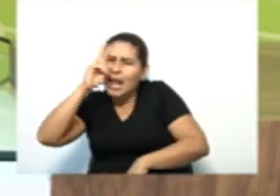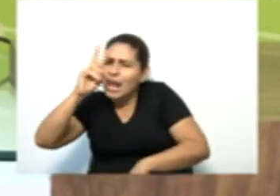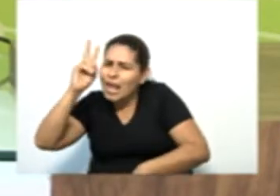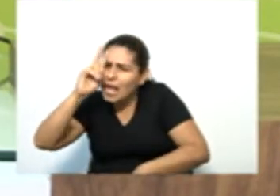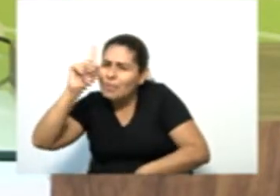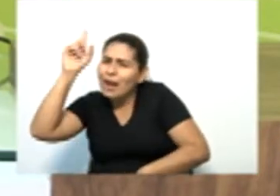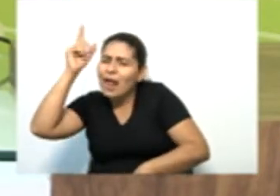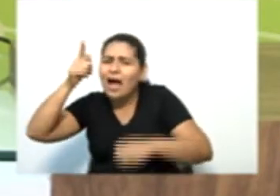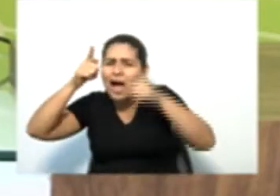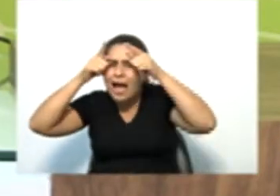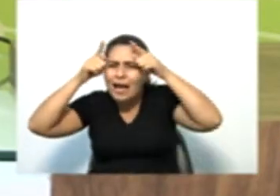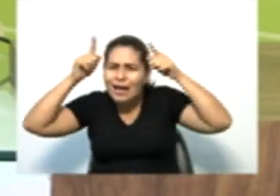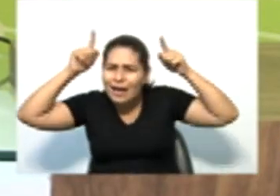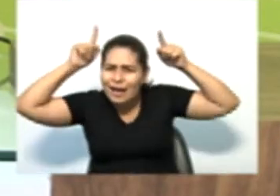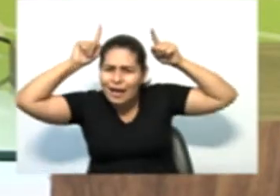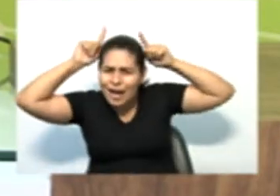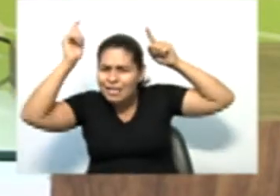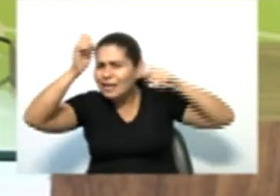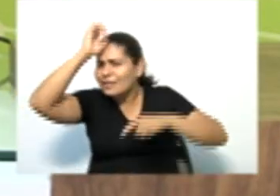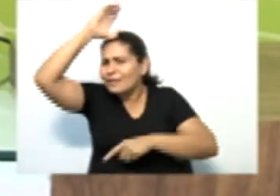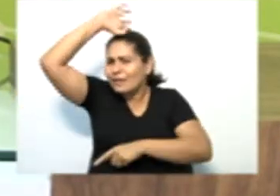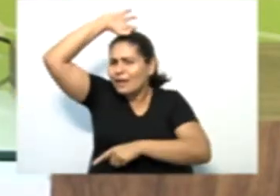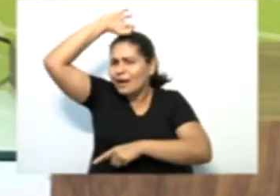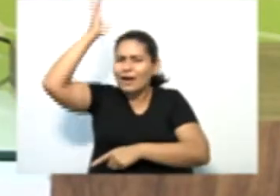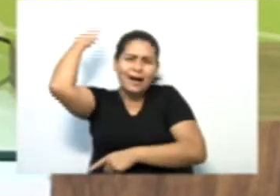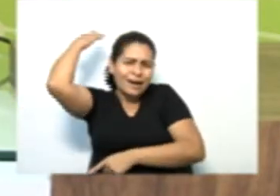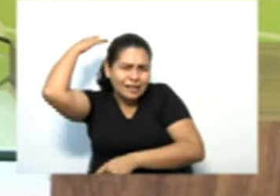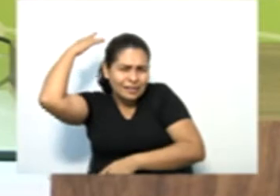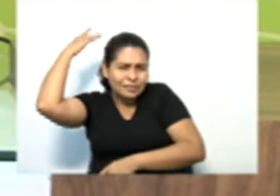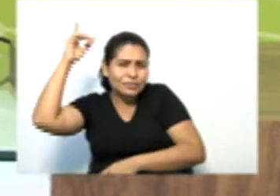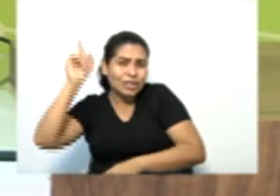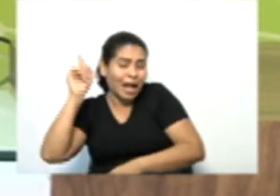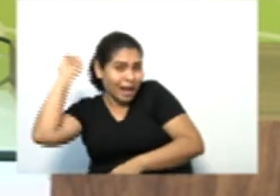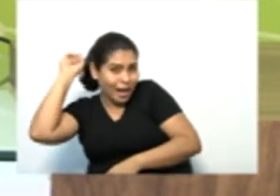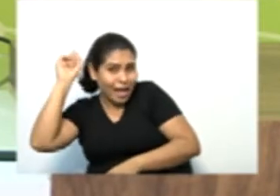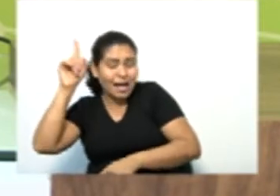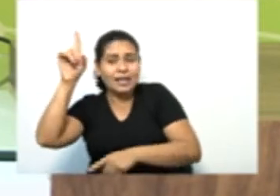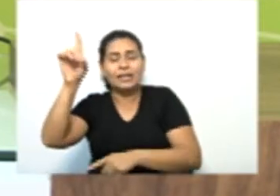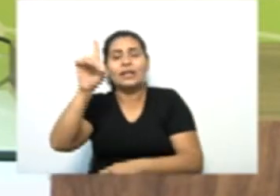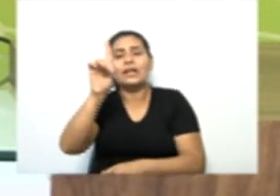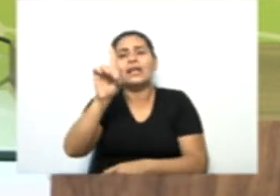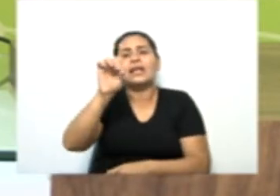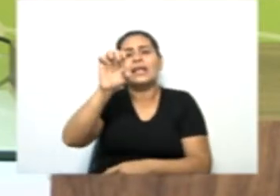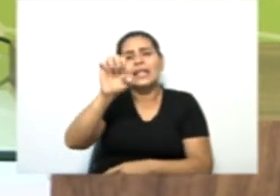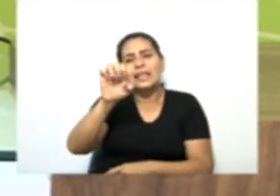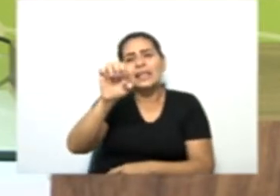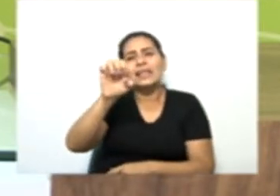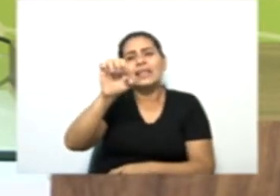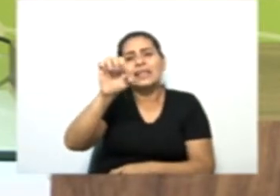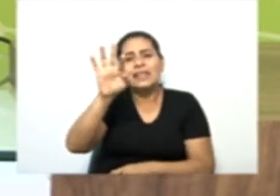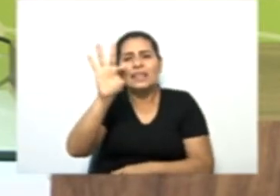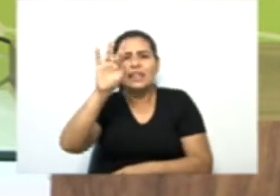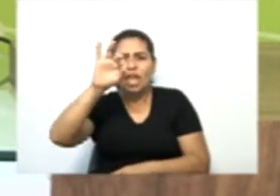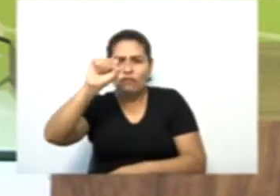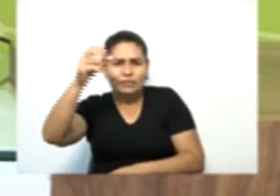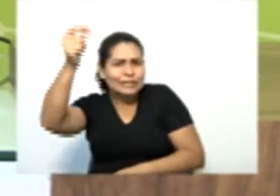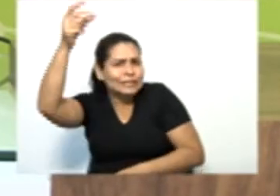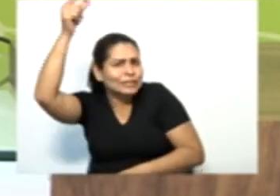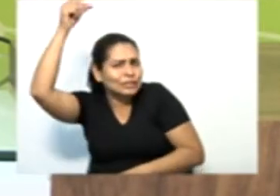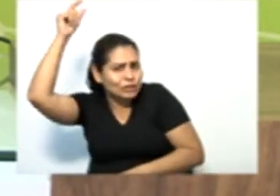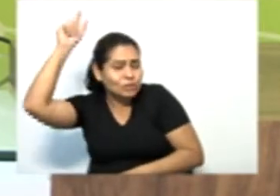da Grécia, dos gregos antigos? Já no oráculo de Delfos, tinha uma inscrição, é antigo,